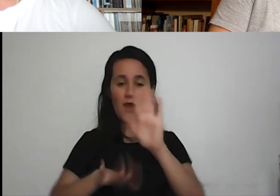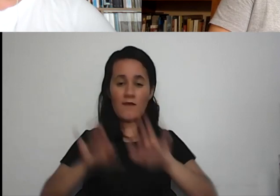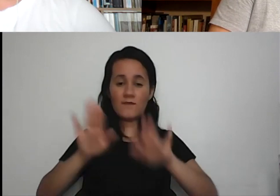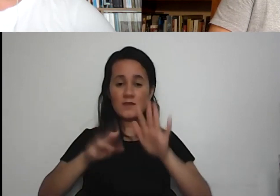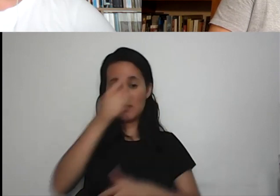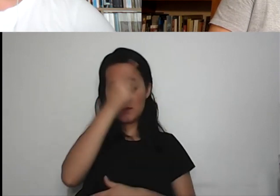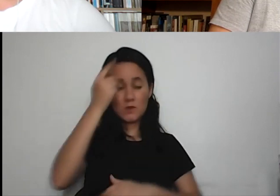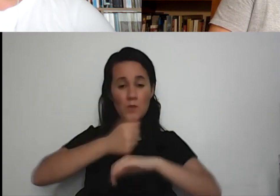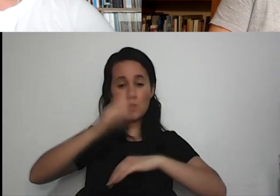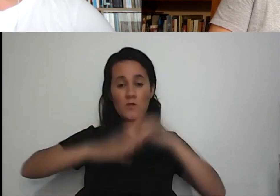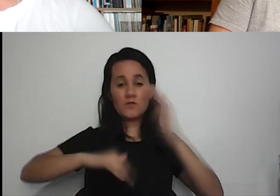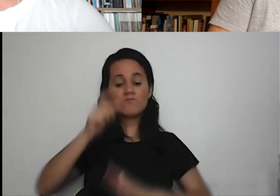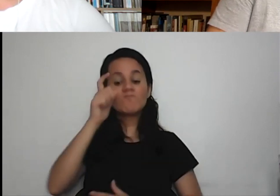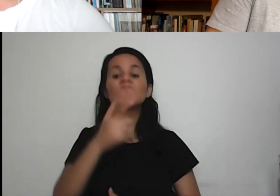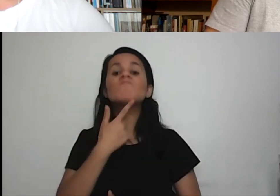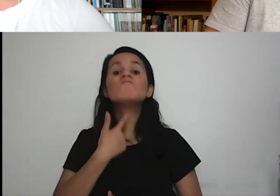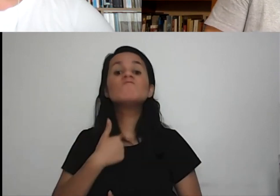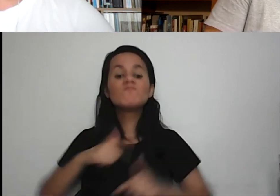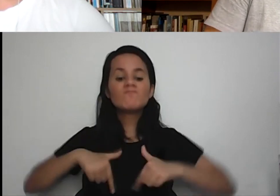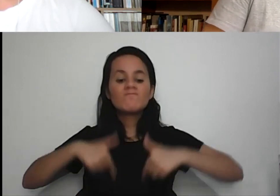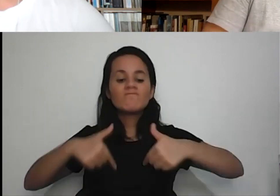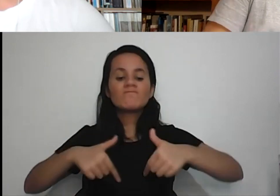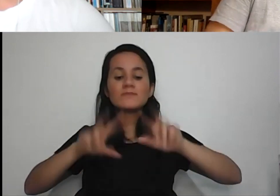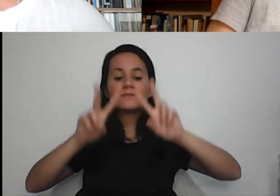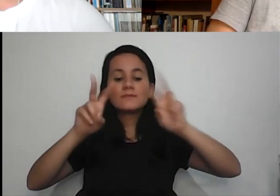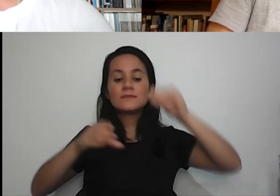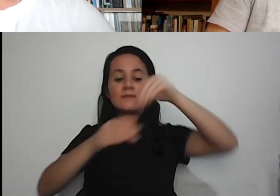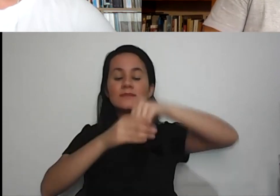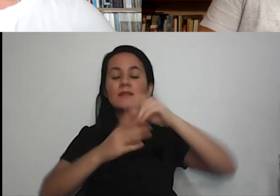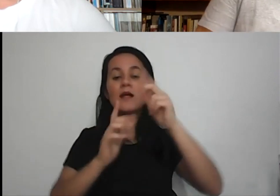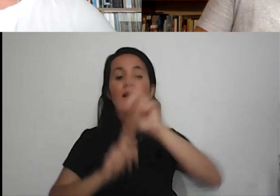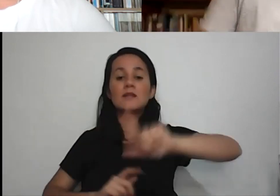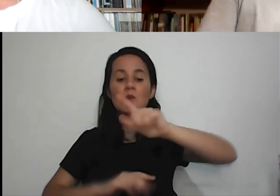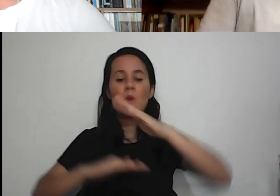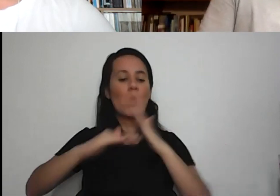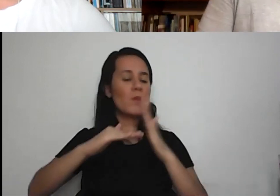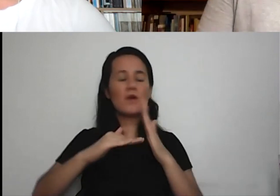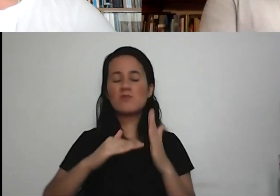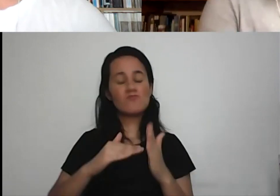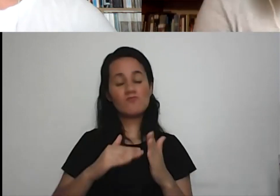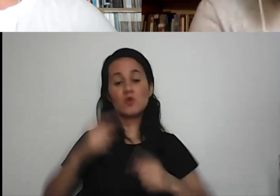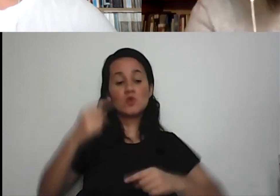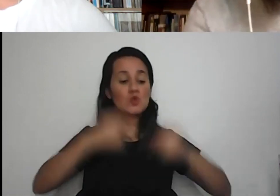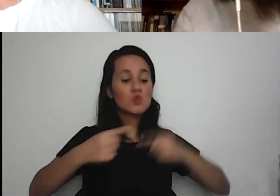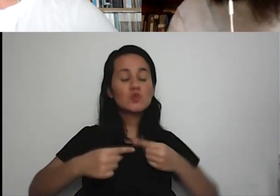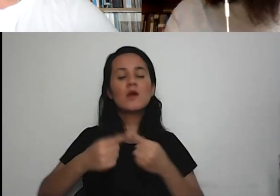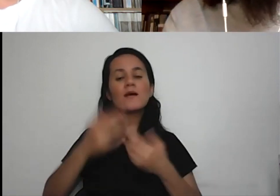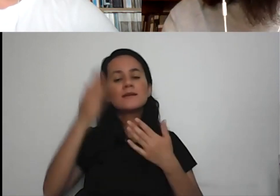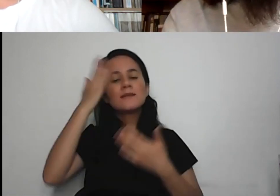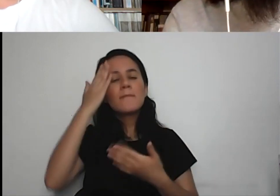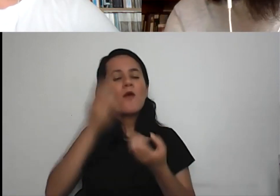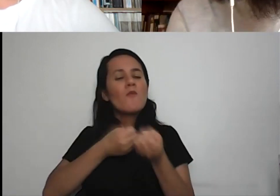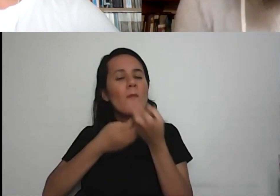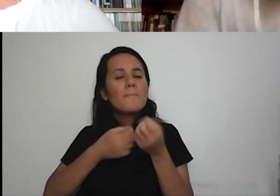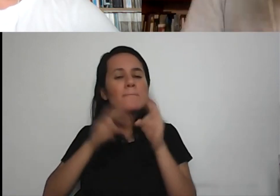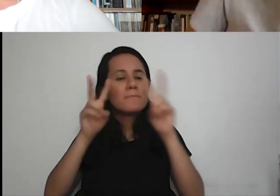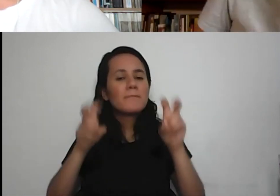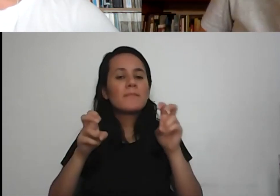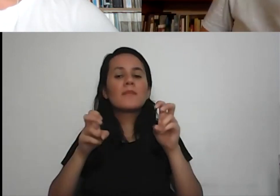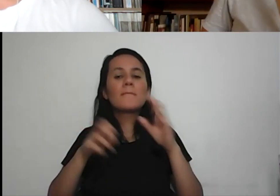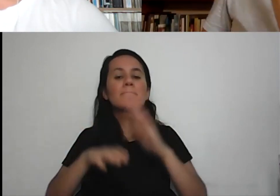próprios profissionais em se engajarem nesse sentido da literatura contemporânea, de discutir, de se informarem, para além do